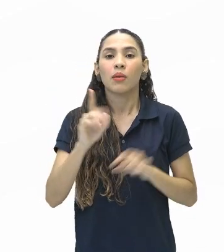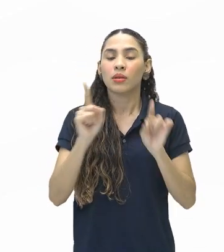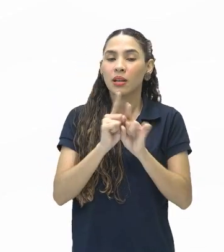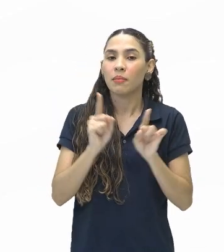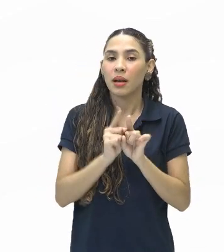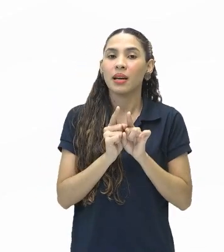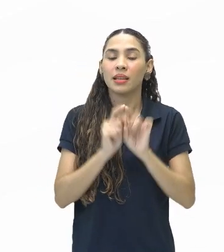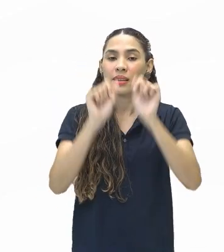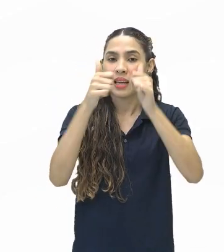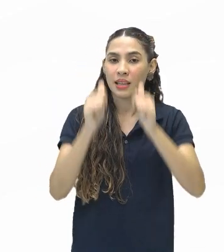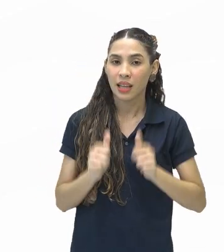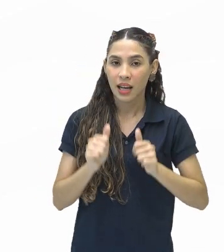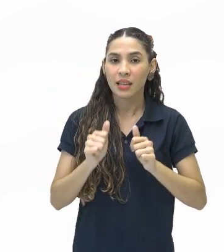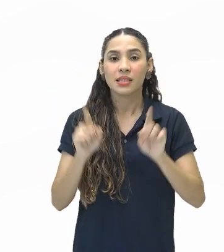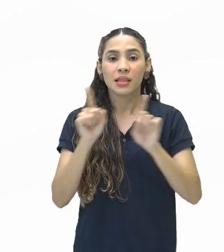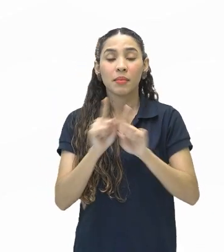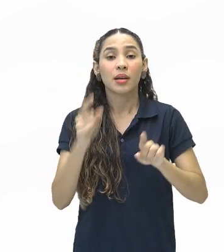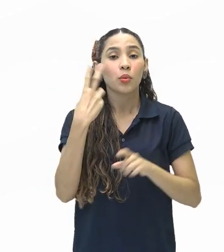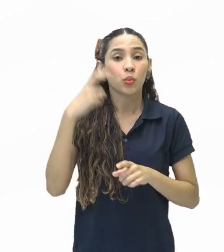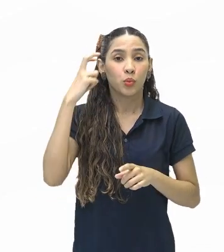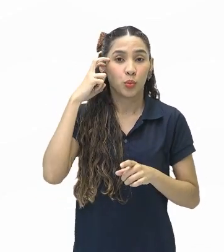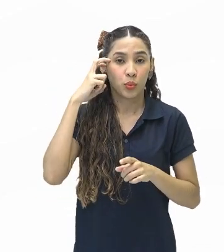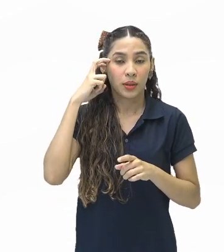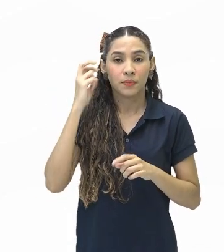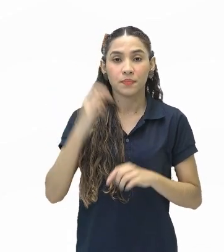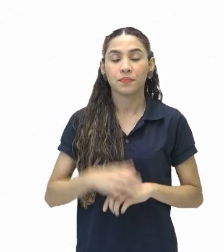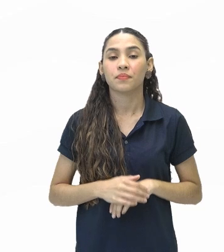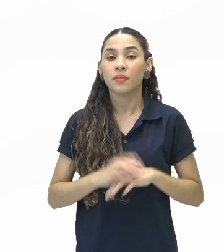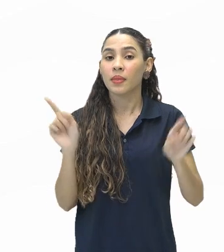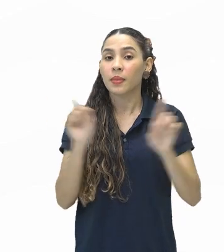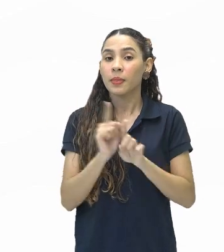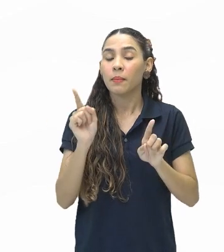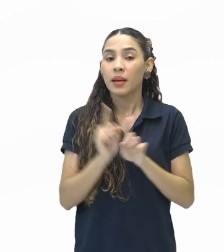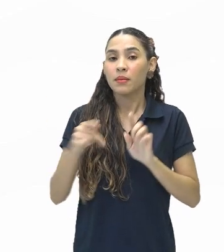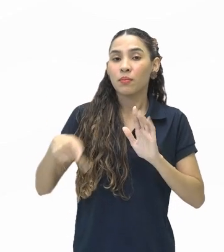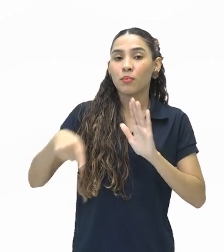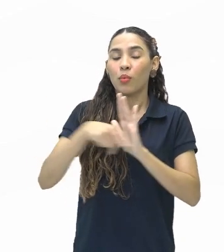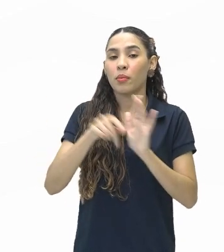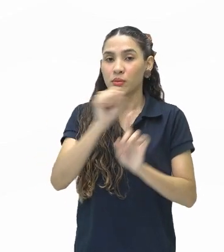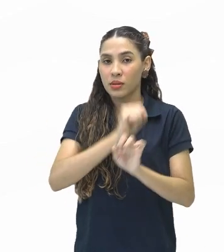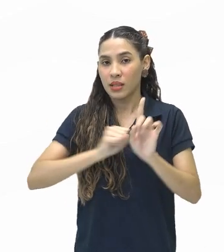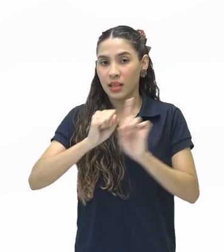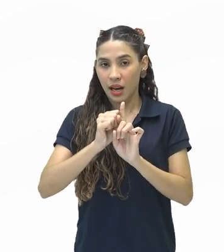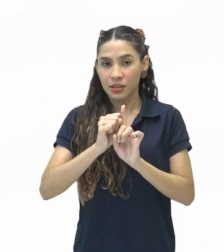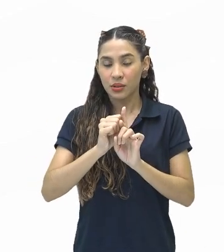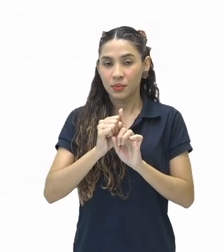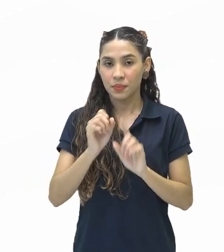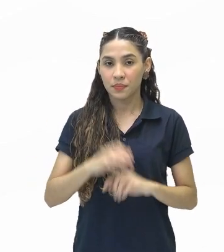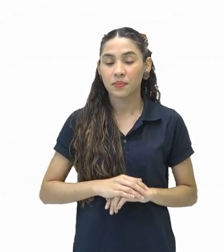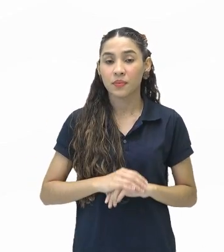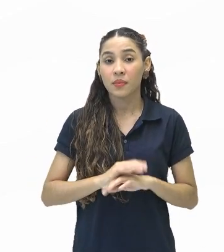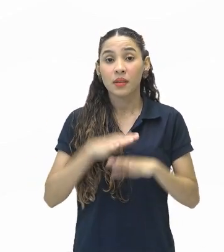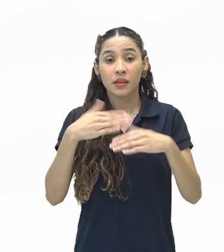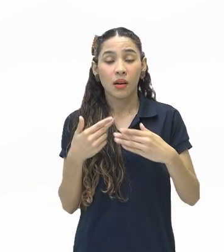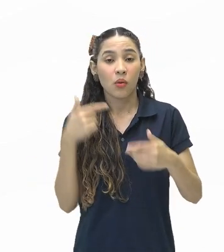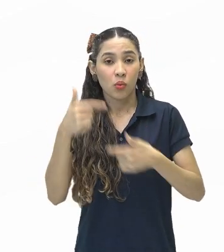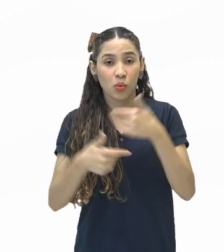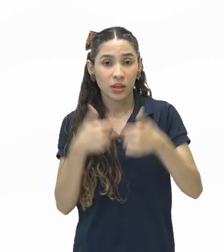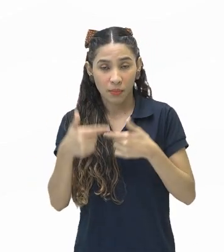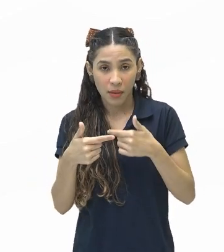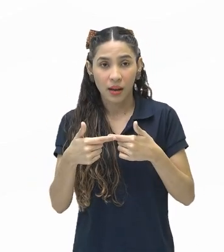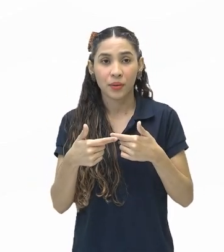né, na construção da cultura e também da própria sociedade, né? O